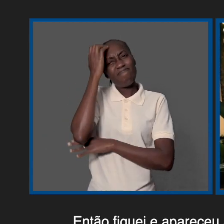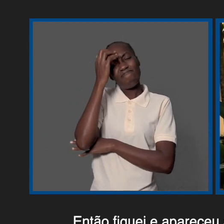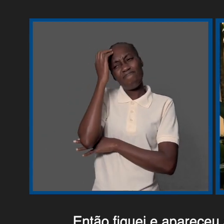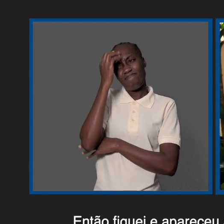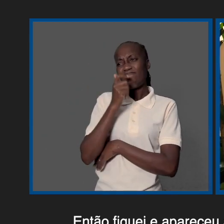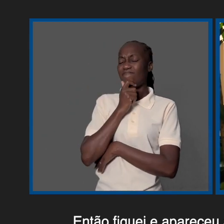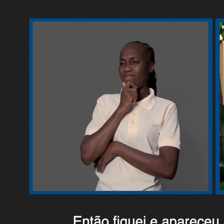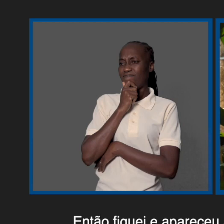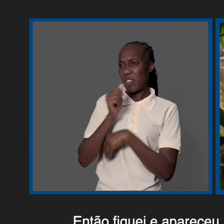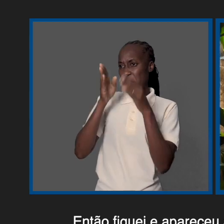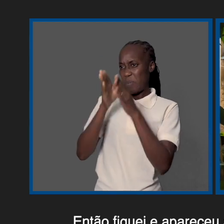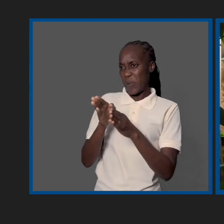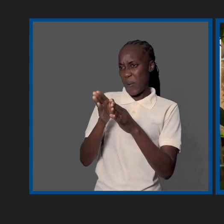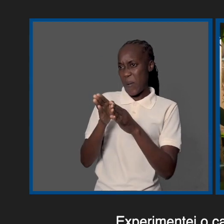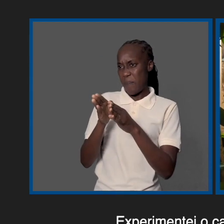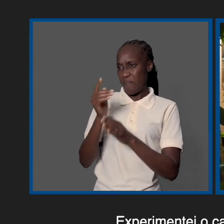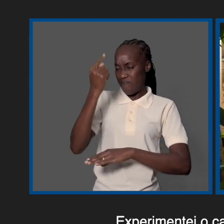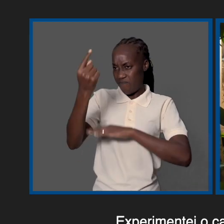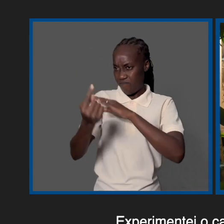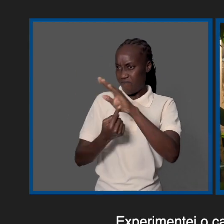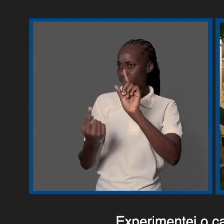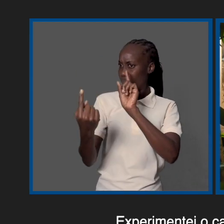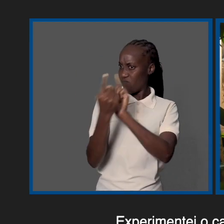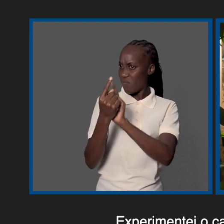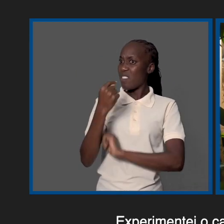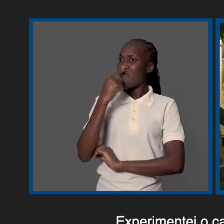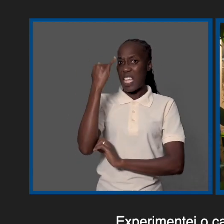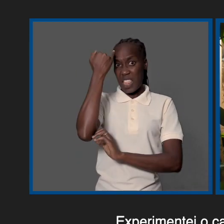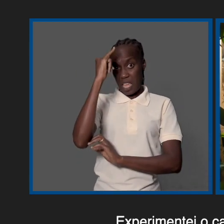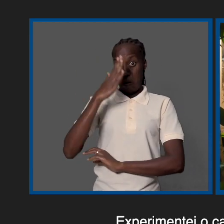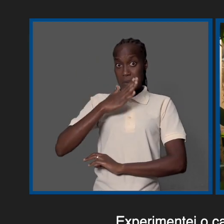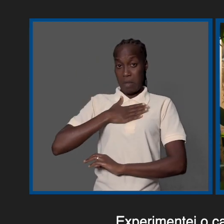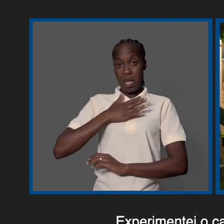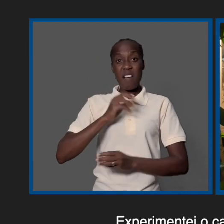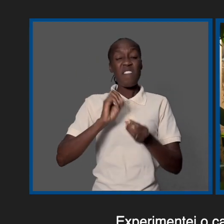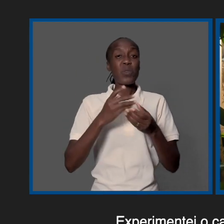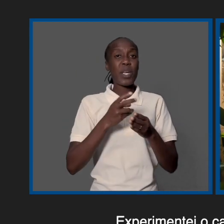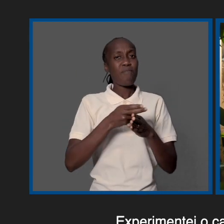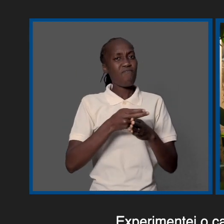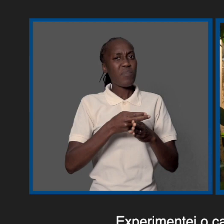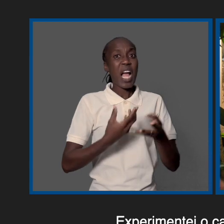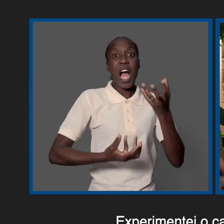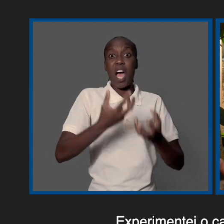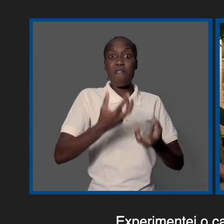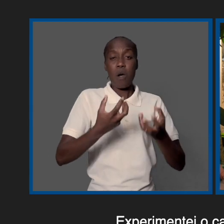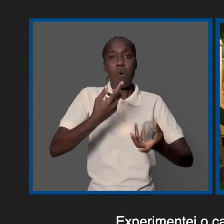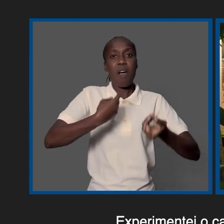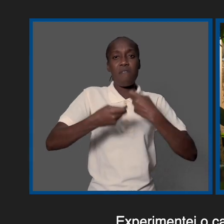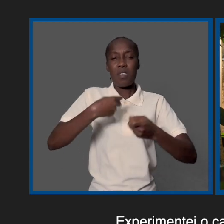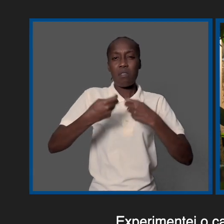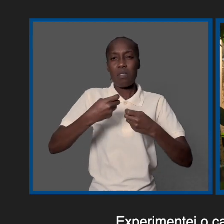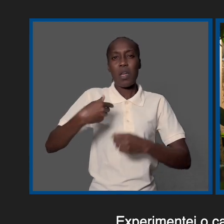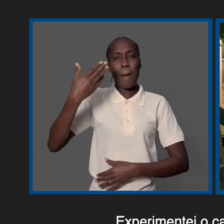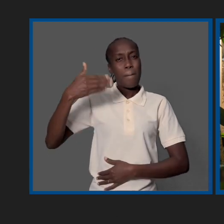ideia de carvão. Então, experimentei o carvão nos tempos, do jeito que eu te disse,